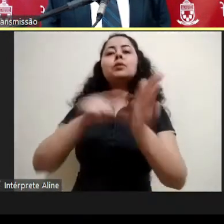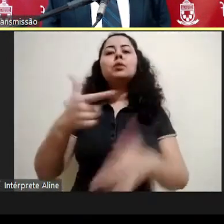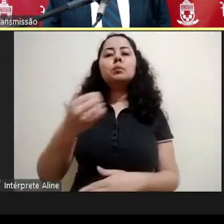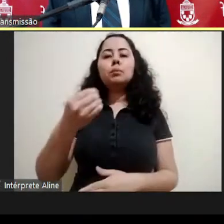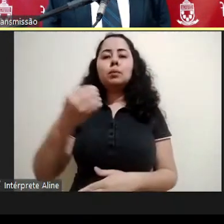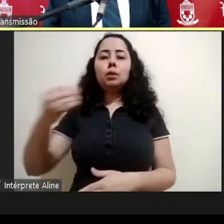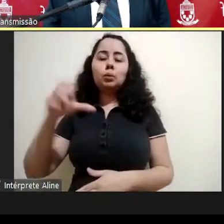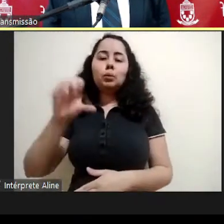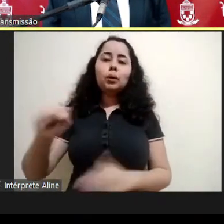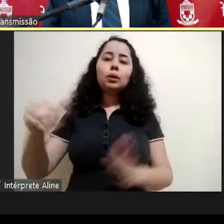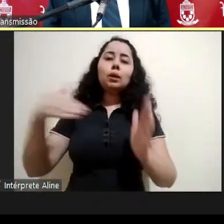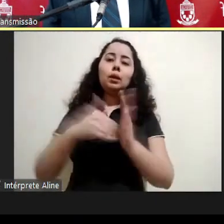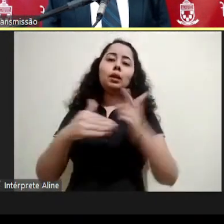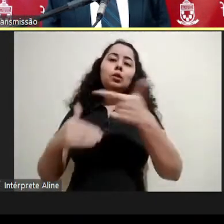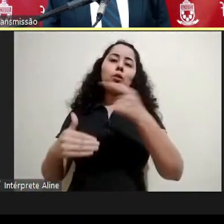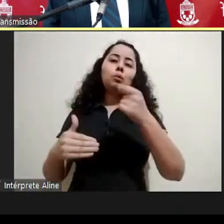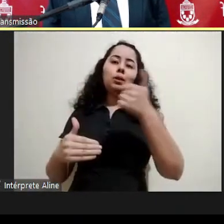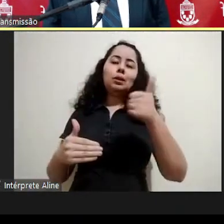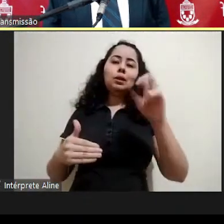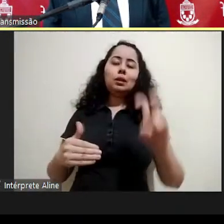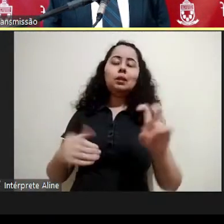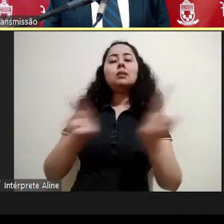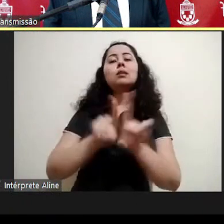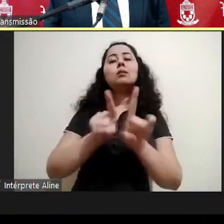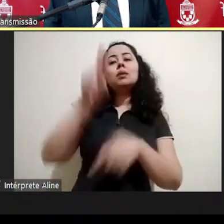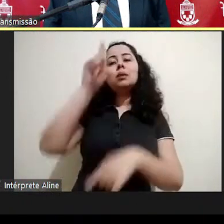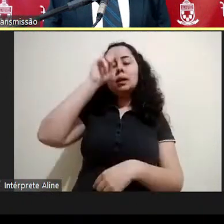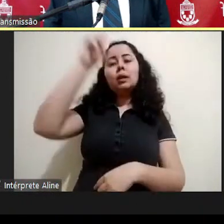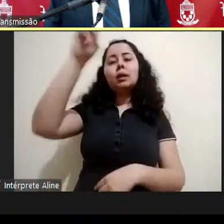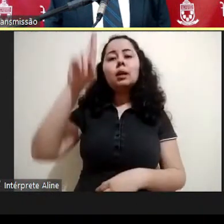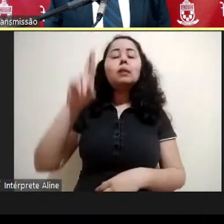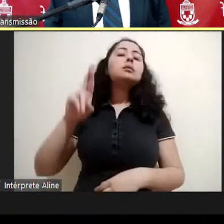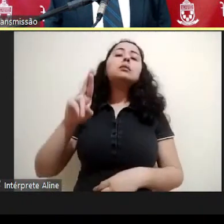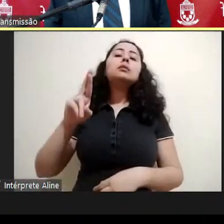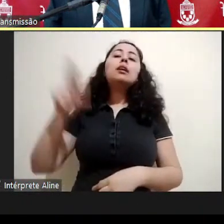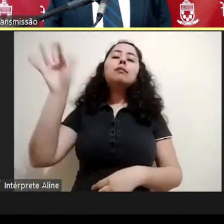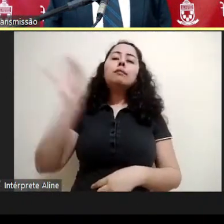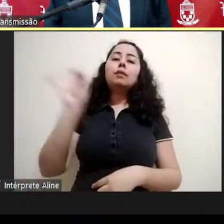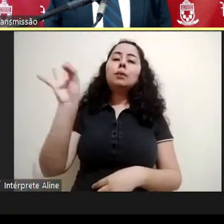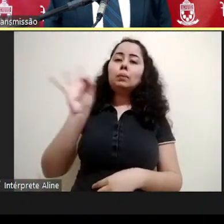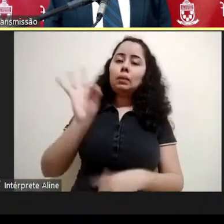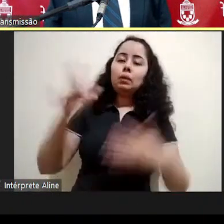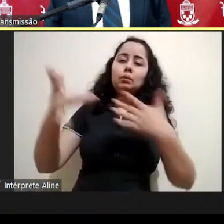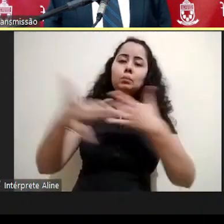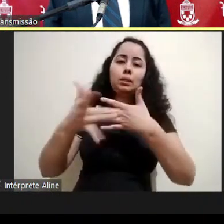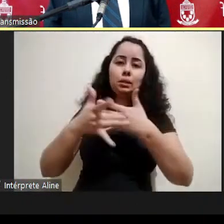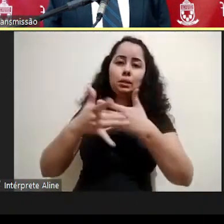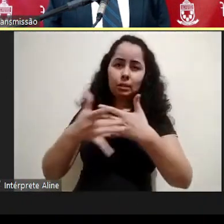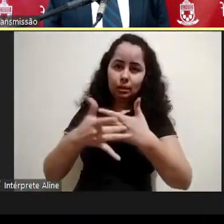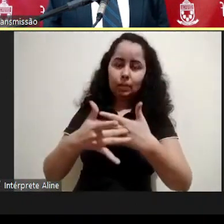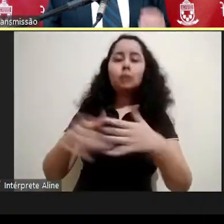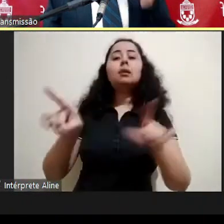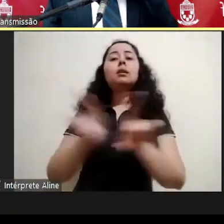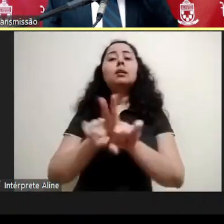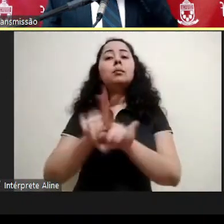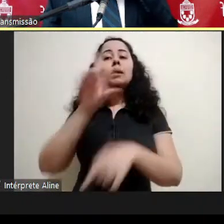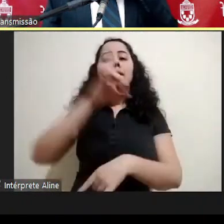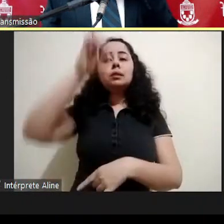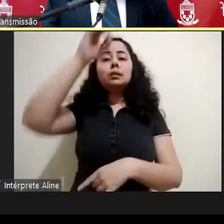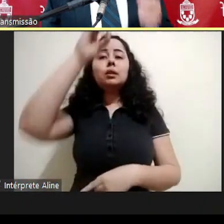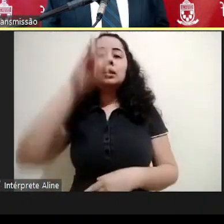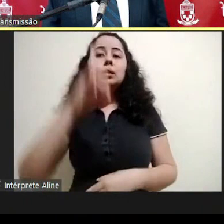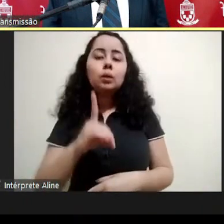de Clínica Médica da Faculdade de Medicina, de 2014 a 2016. E diretor clínico do HU, UFJF, de 2015